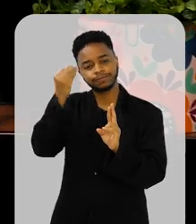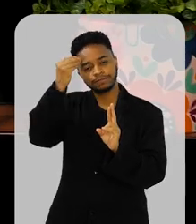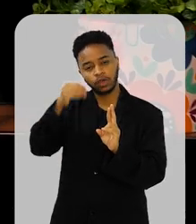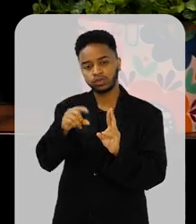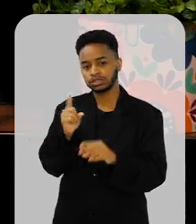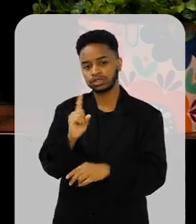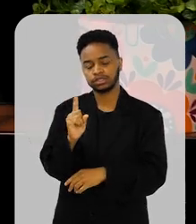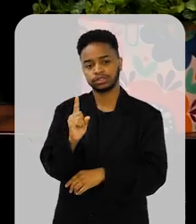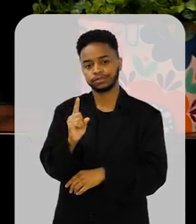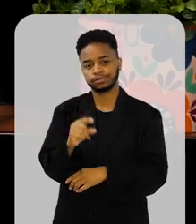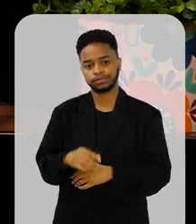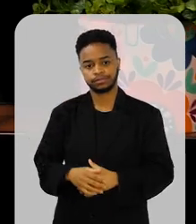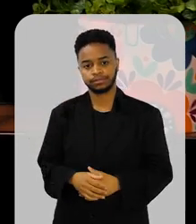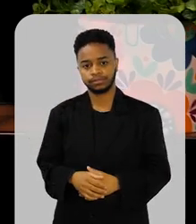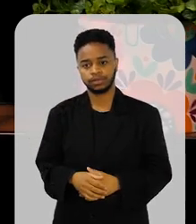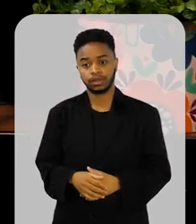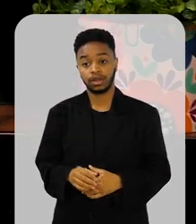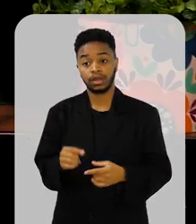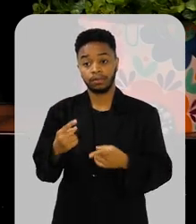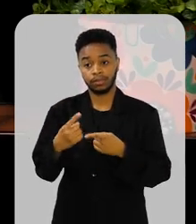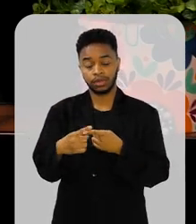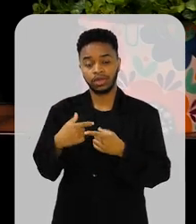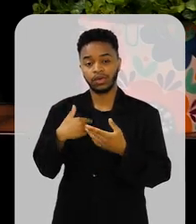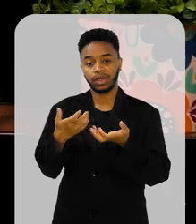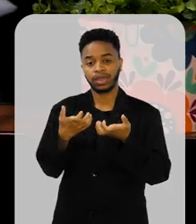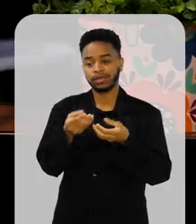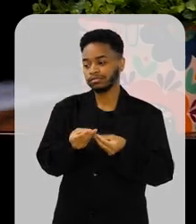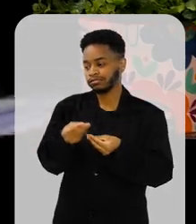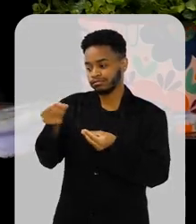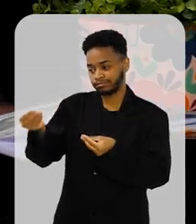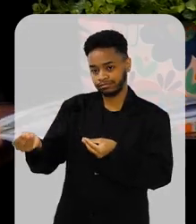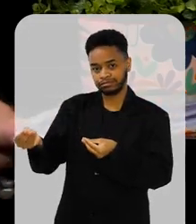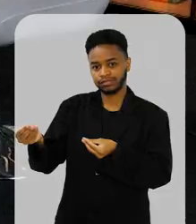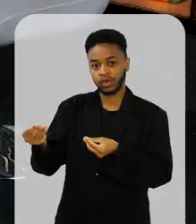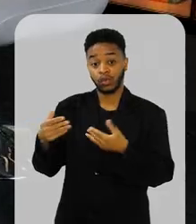não desistimos, né? Quero passar para você